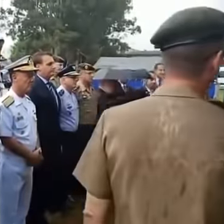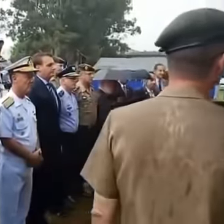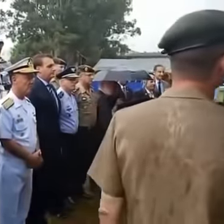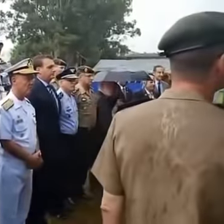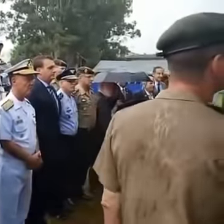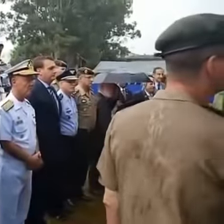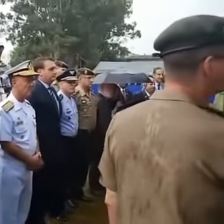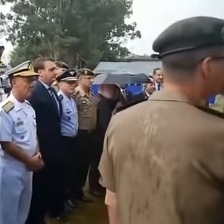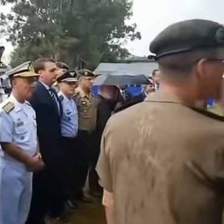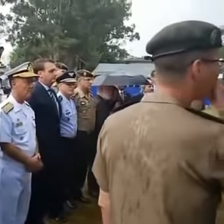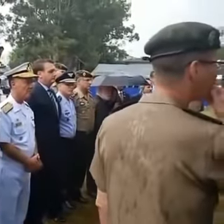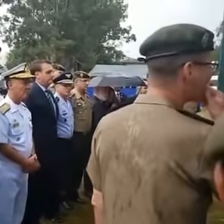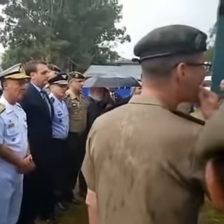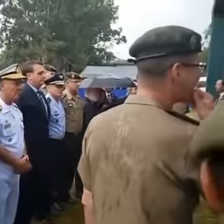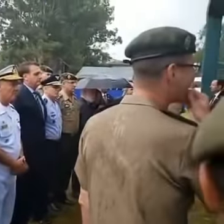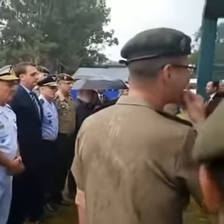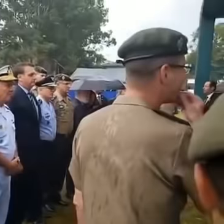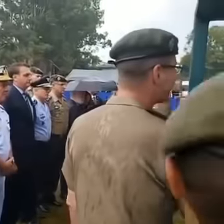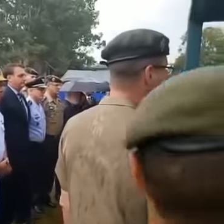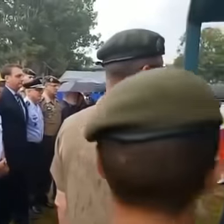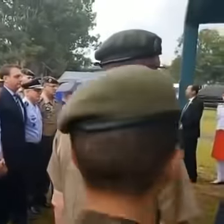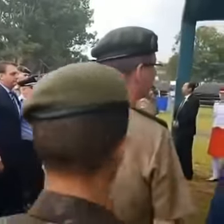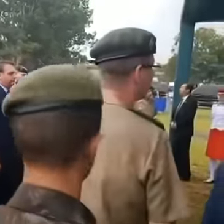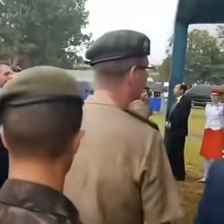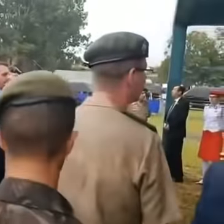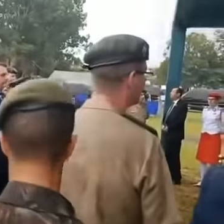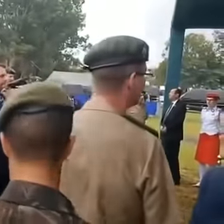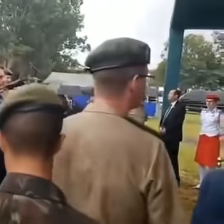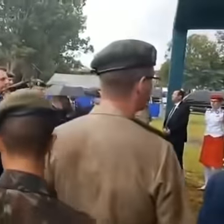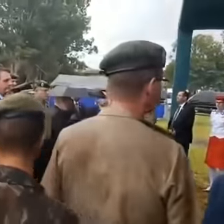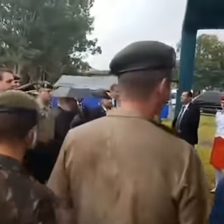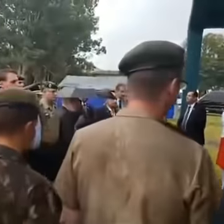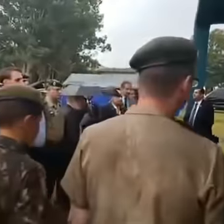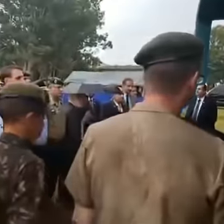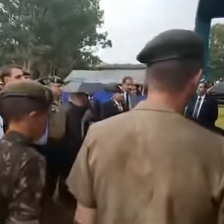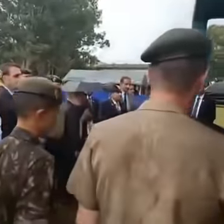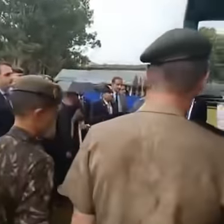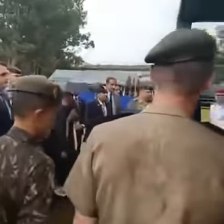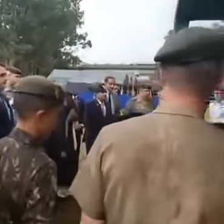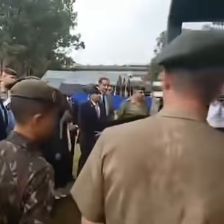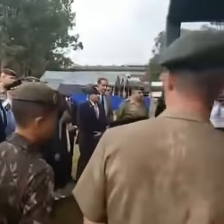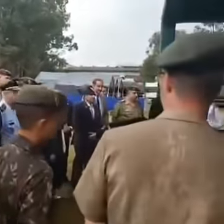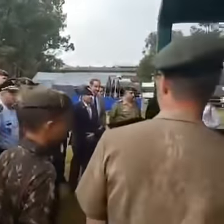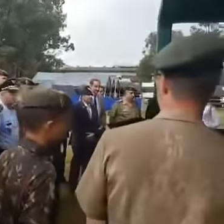Permaneçamos em paz e que o Senhor nos acompanhe. Graças a Deus.